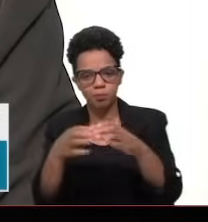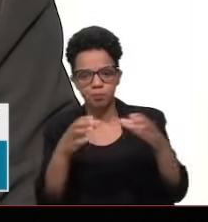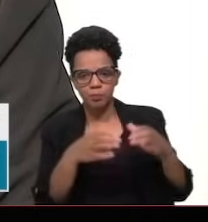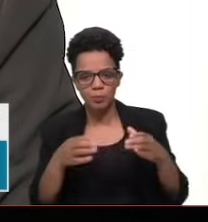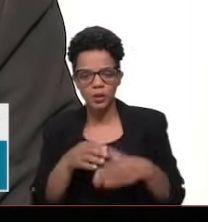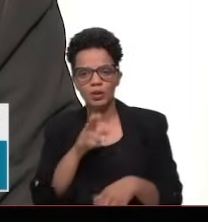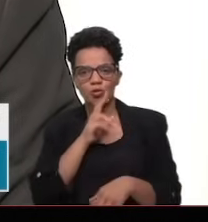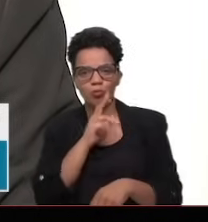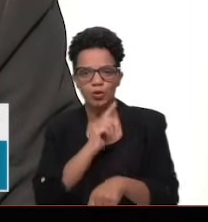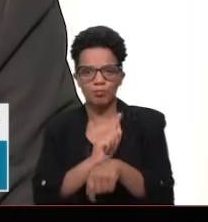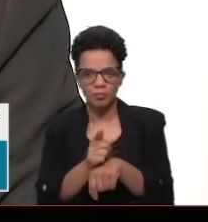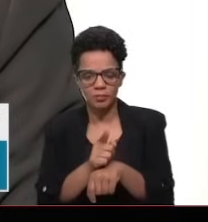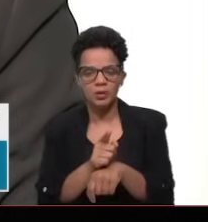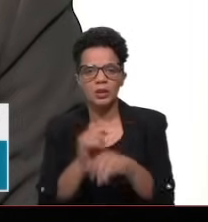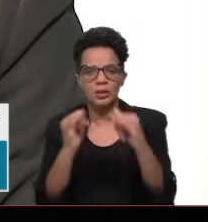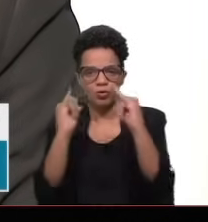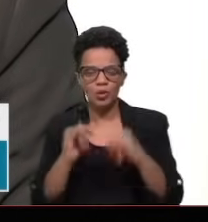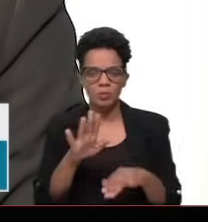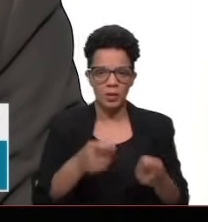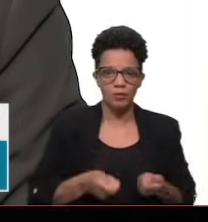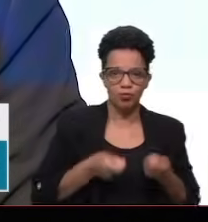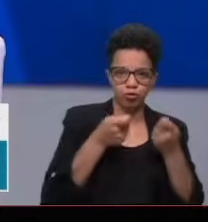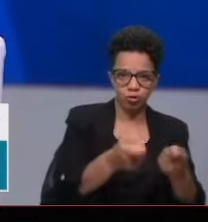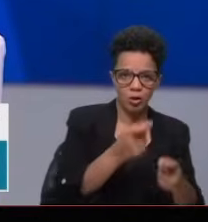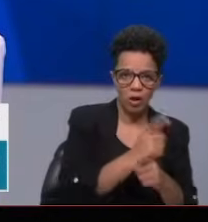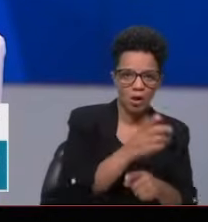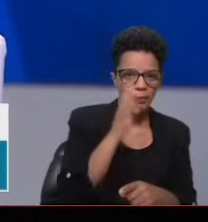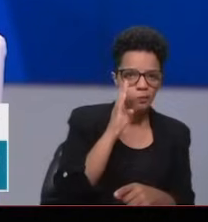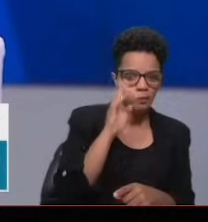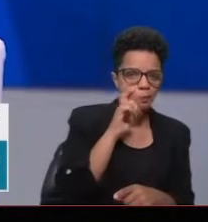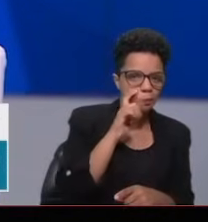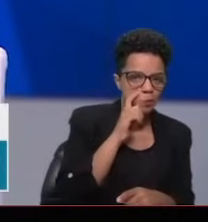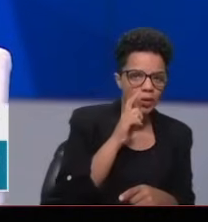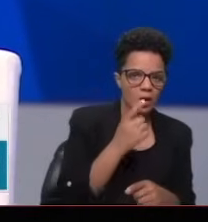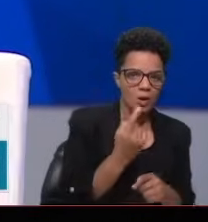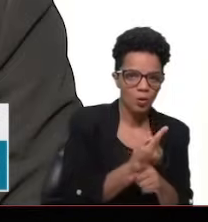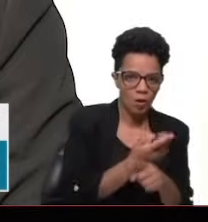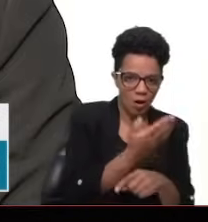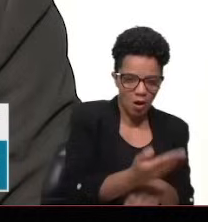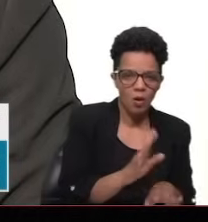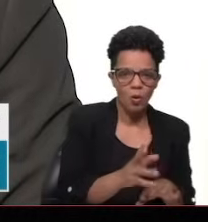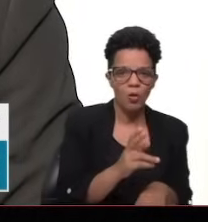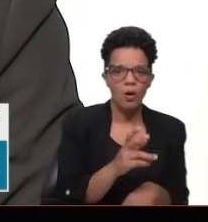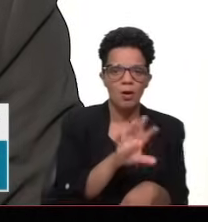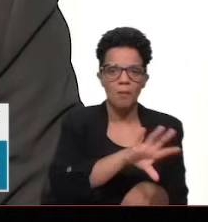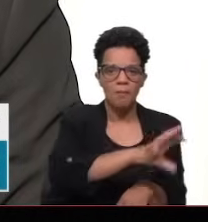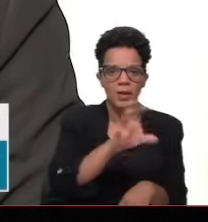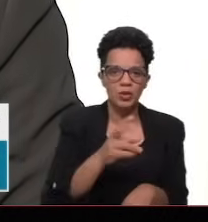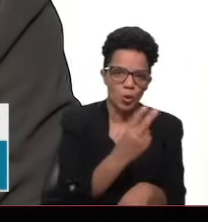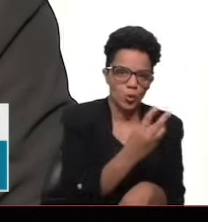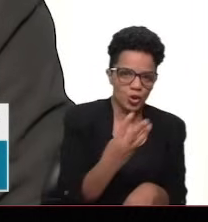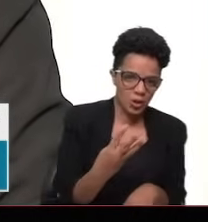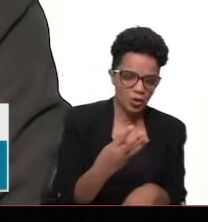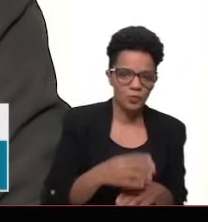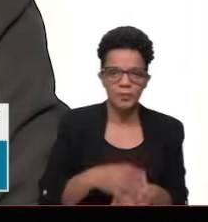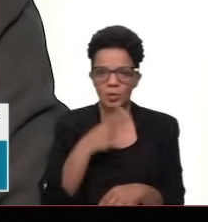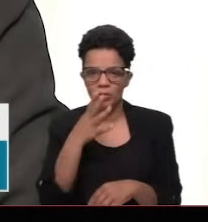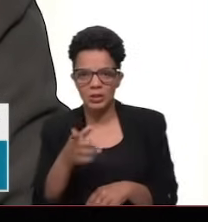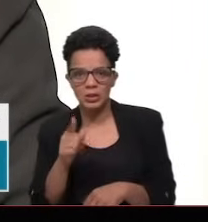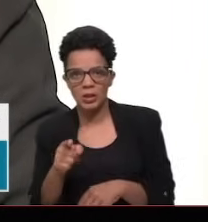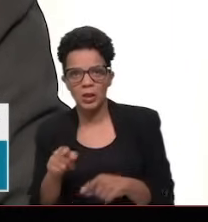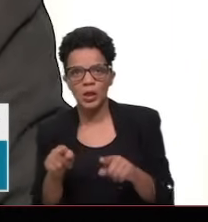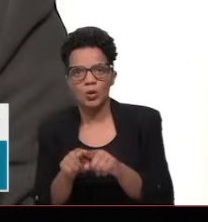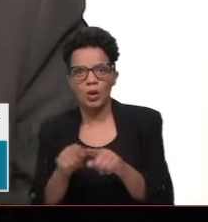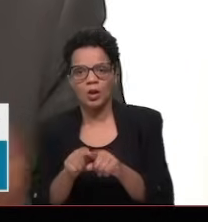será o caminho que temos que segmente o investimento mesmo assim na defesa para ter essas forças ou elas estarão concentradas em dois ou três países não Isto é uma como acabei de dizer é uma resposta